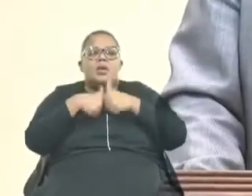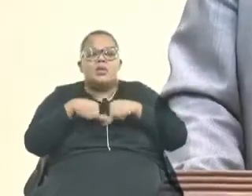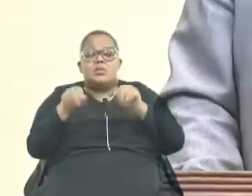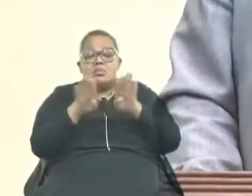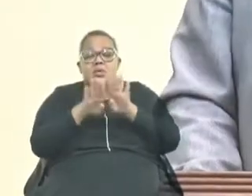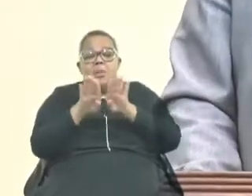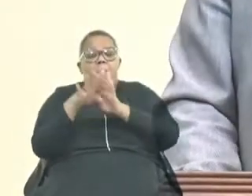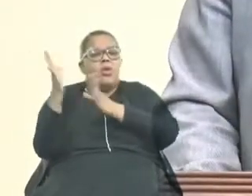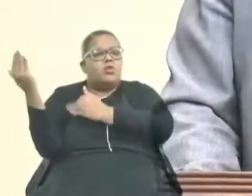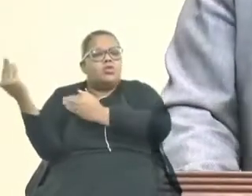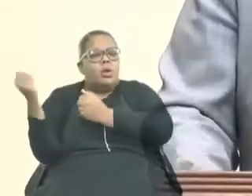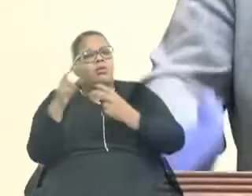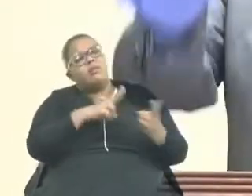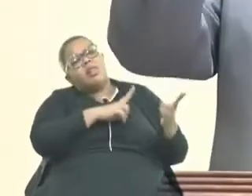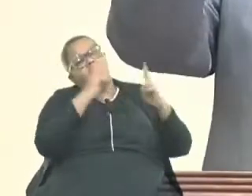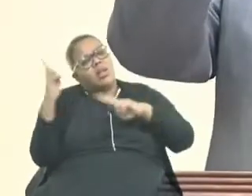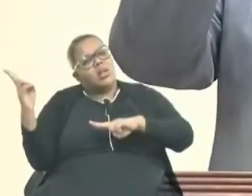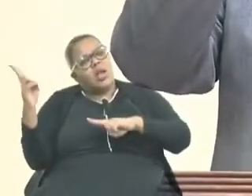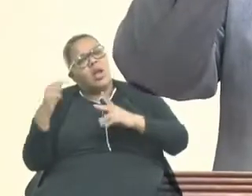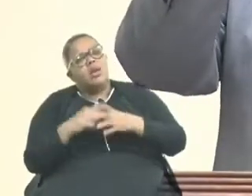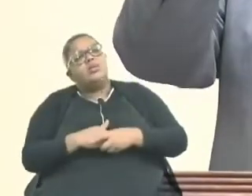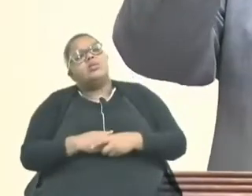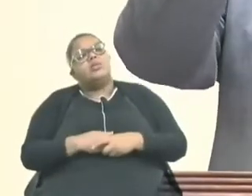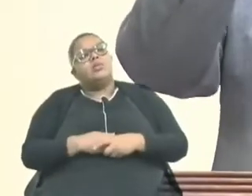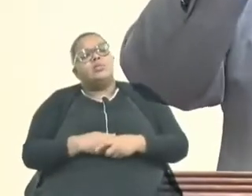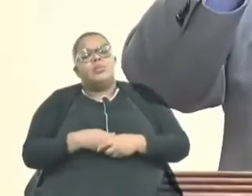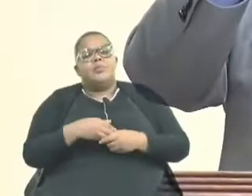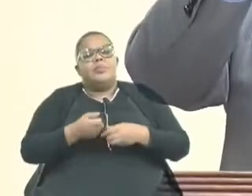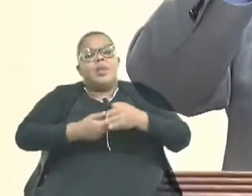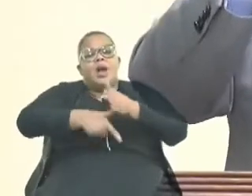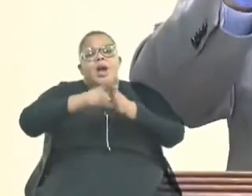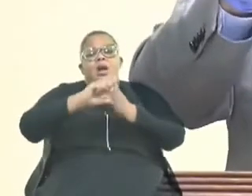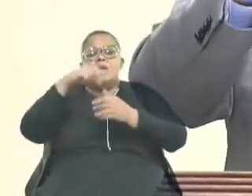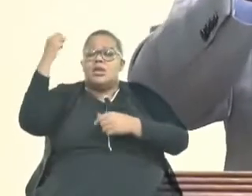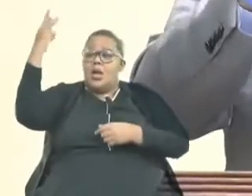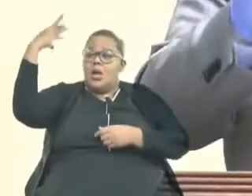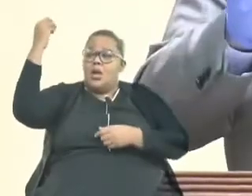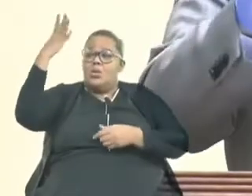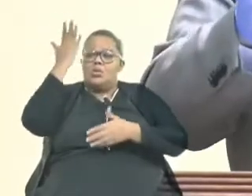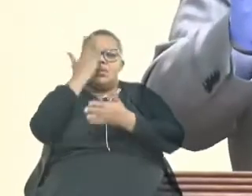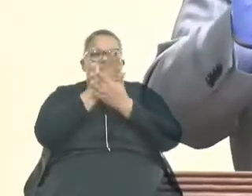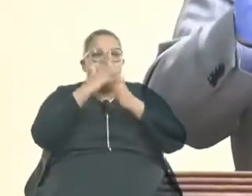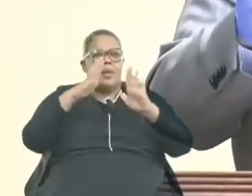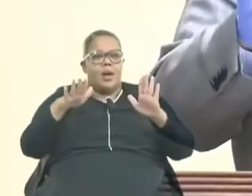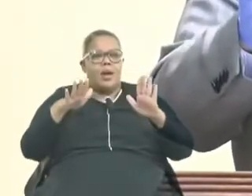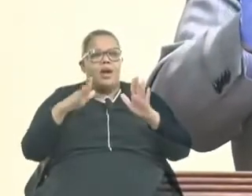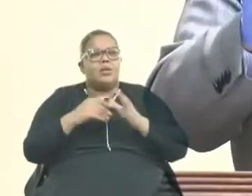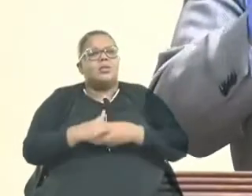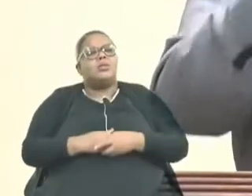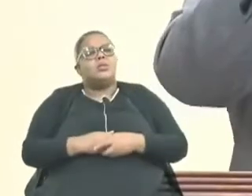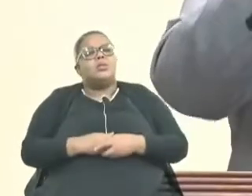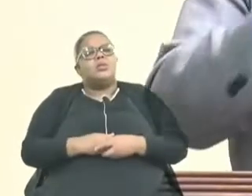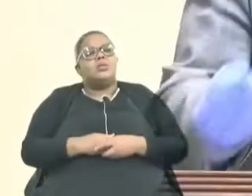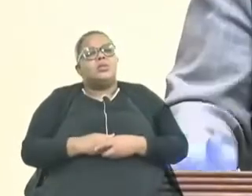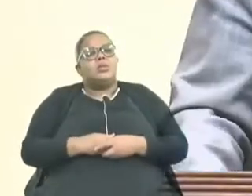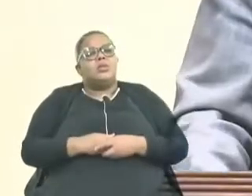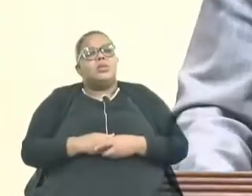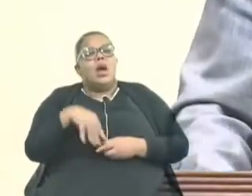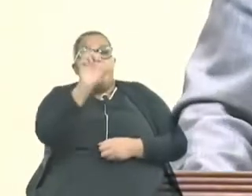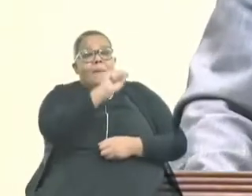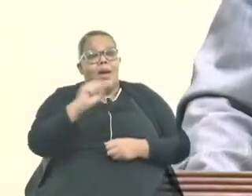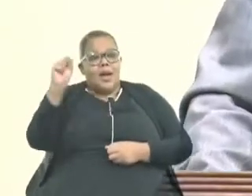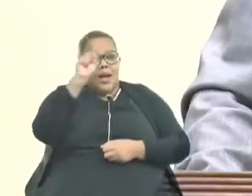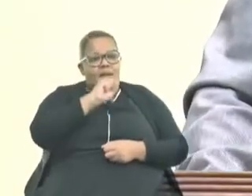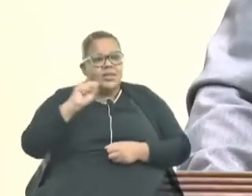também Samuel já deitado antes que a lâmpada de Deus se apagasse do templo do senhor onde